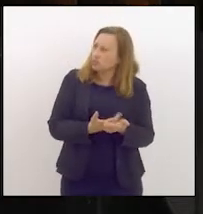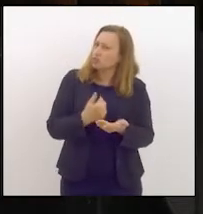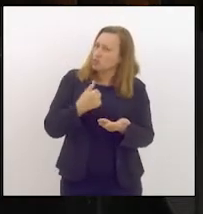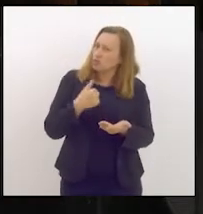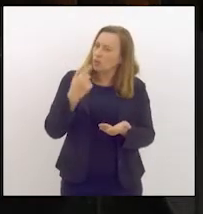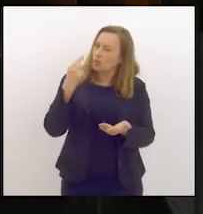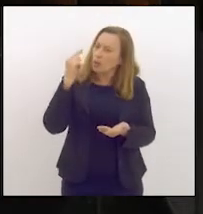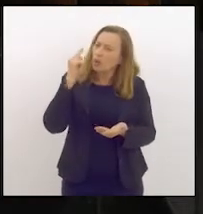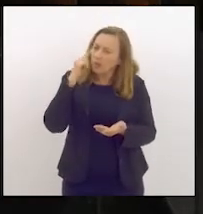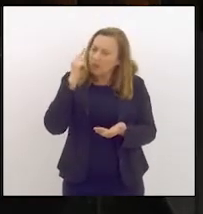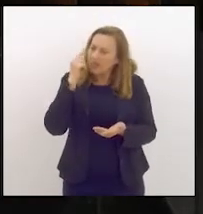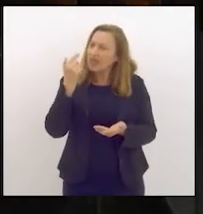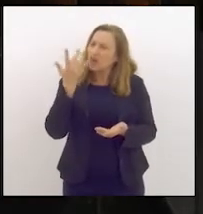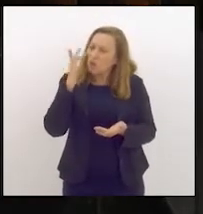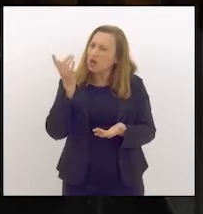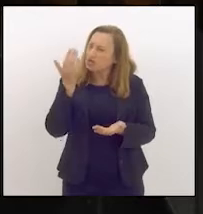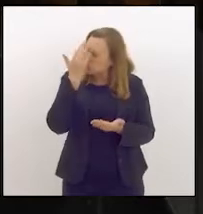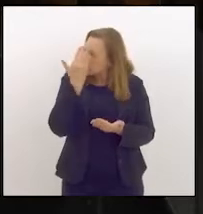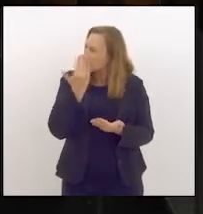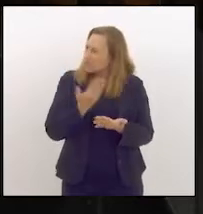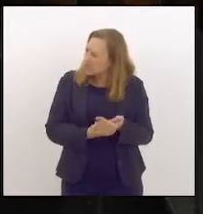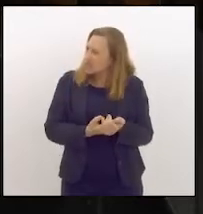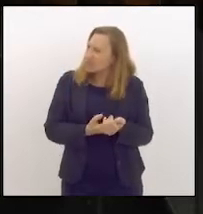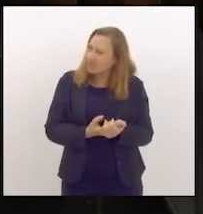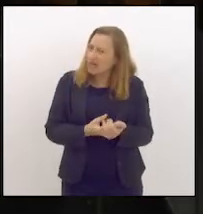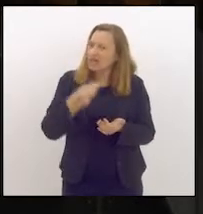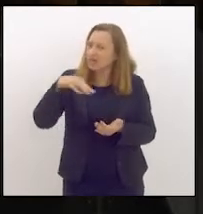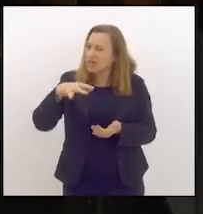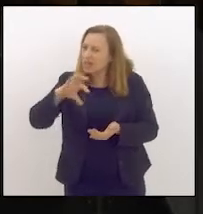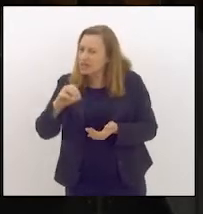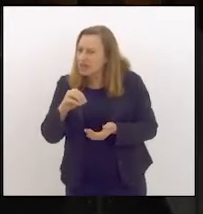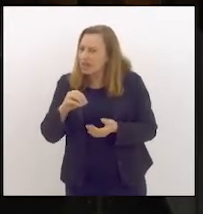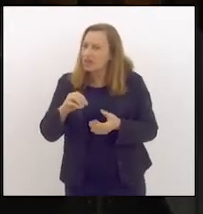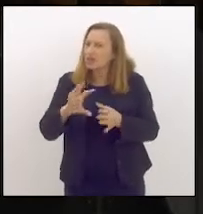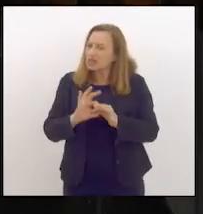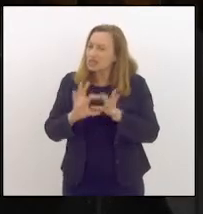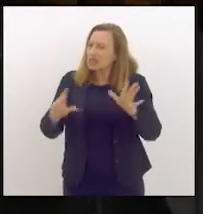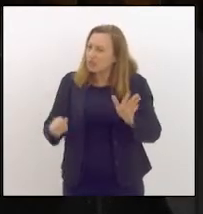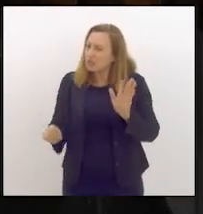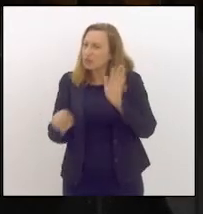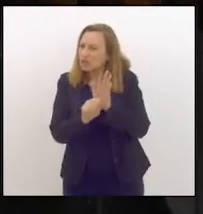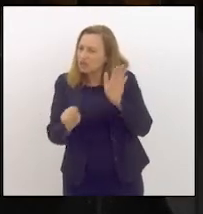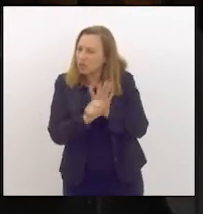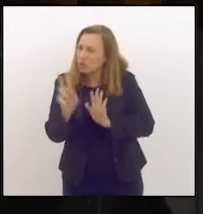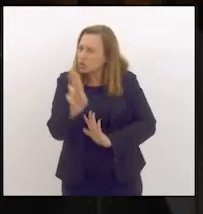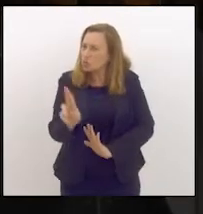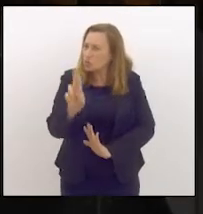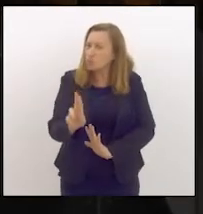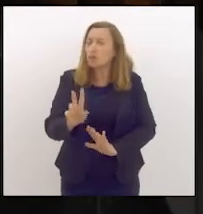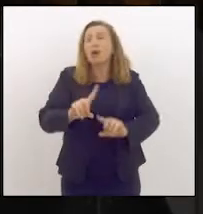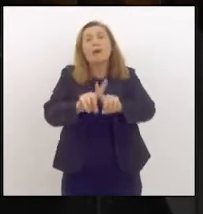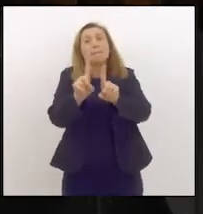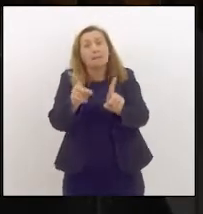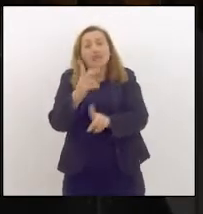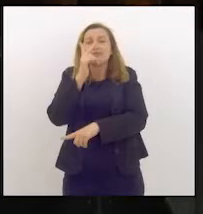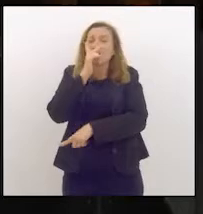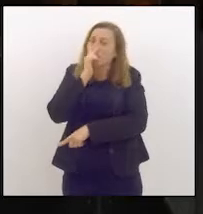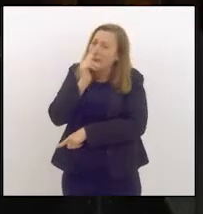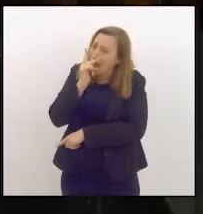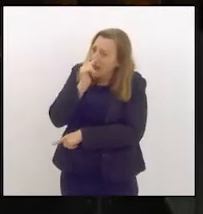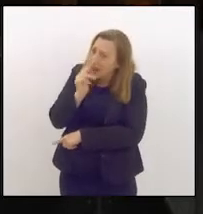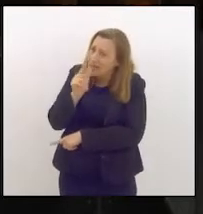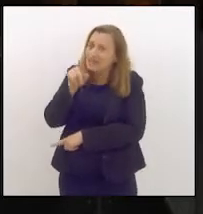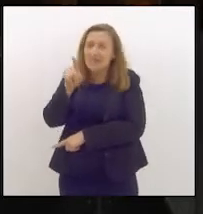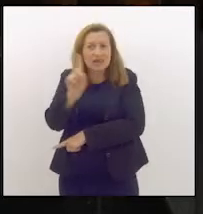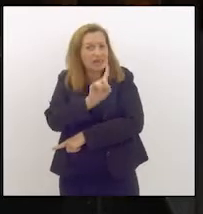tenha sido paciente recente de alguma das instituições das Comunidades terapêuticas mas me parece